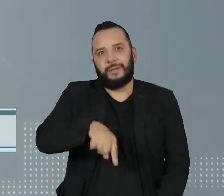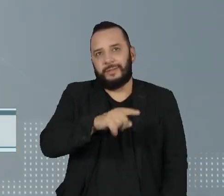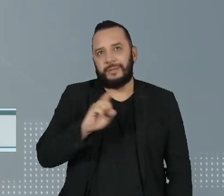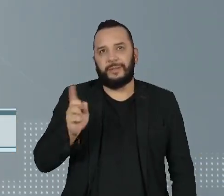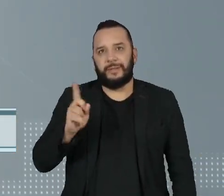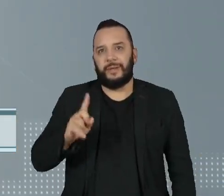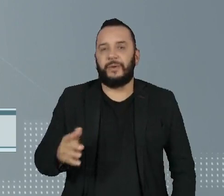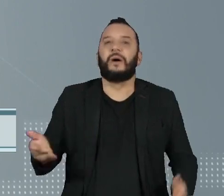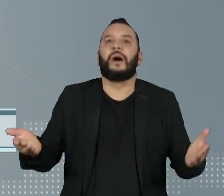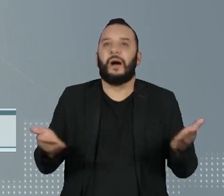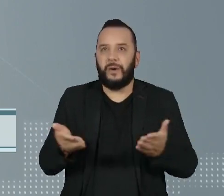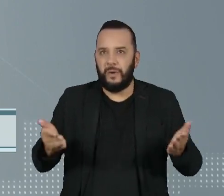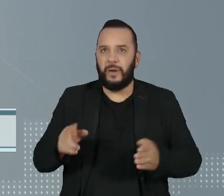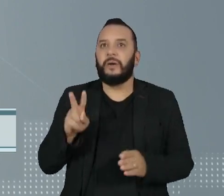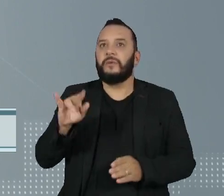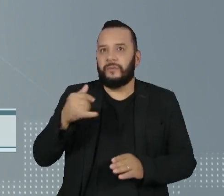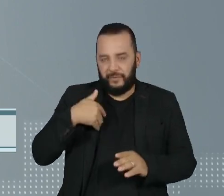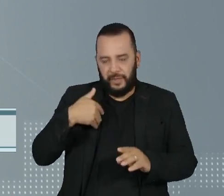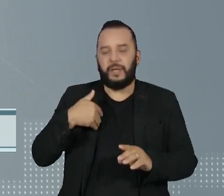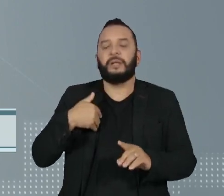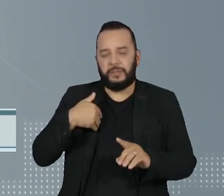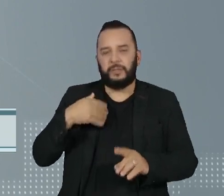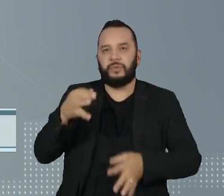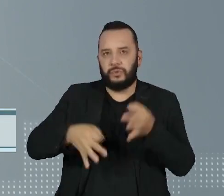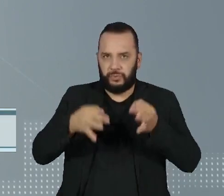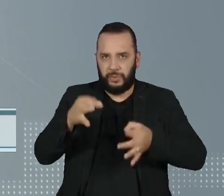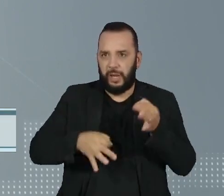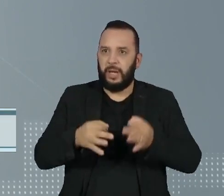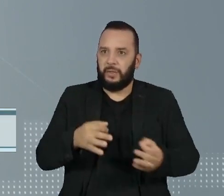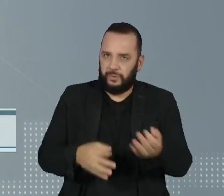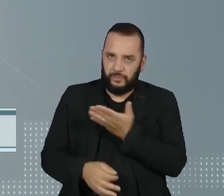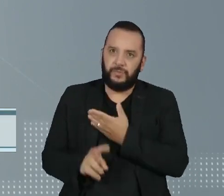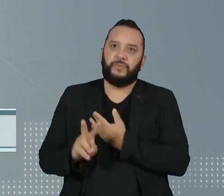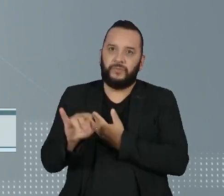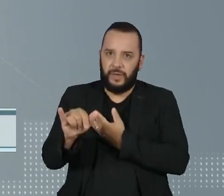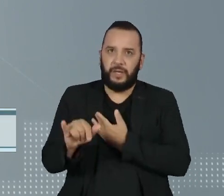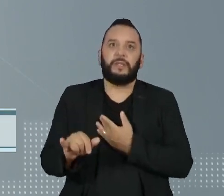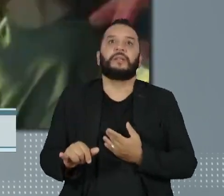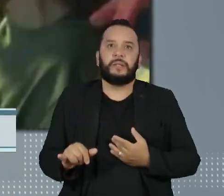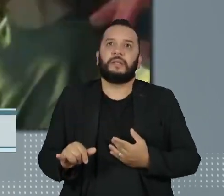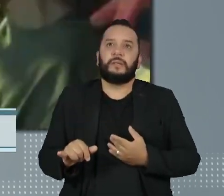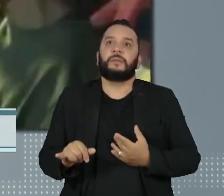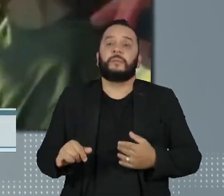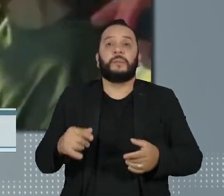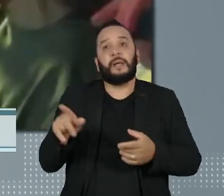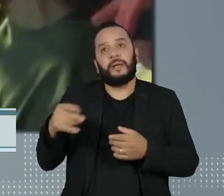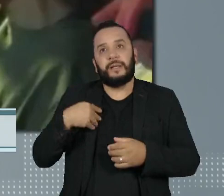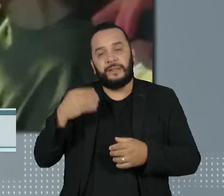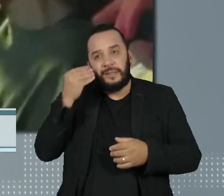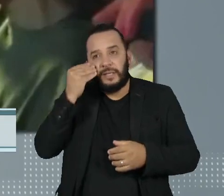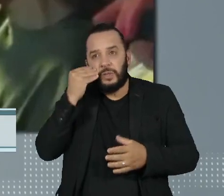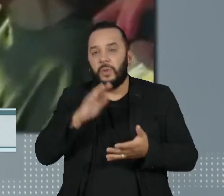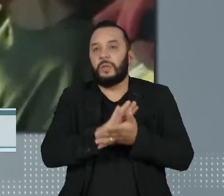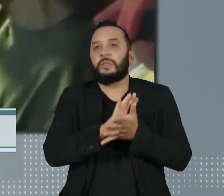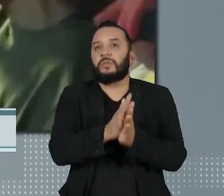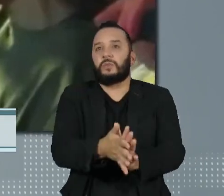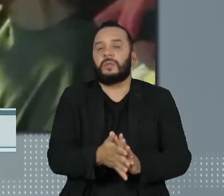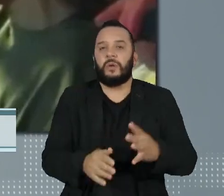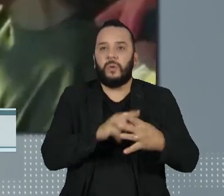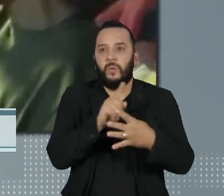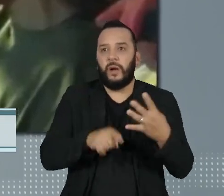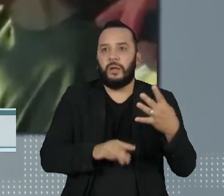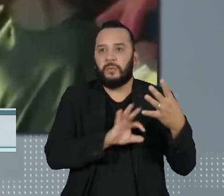no banco dos réus diante de júri popular o executado será julgado por tentativa de homicídio contra